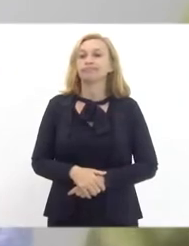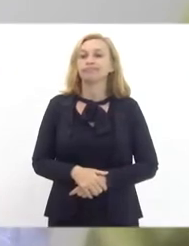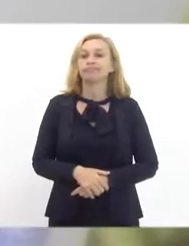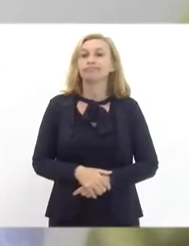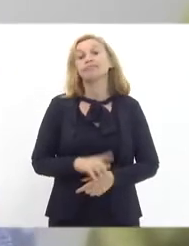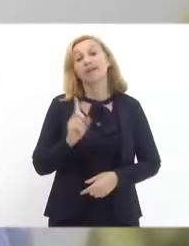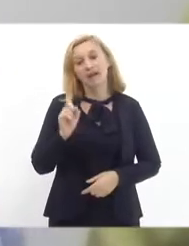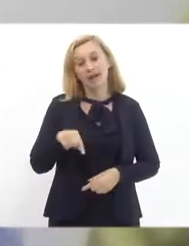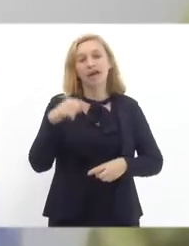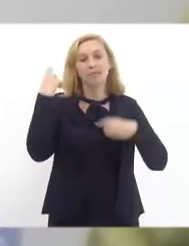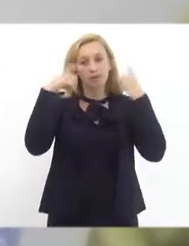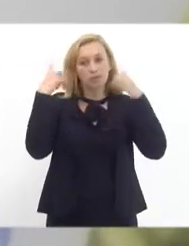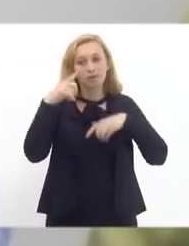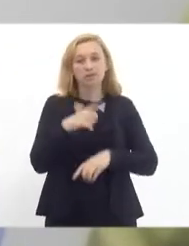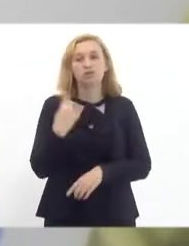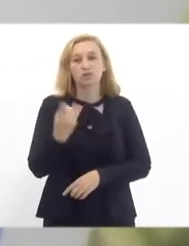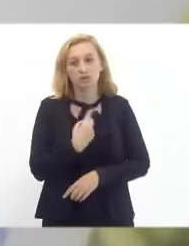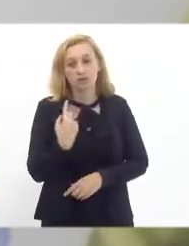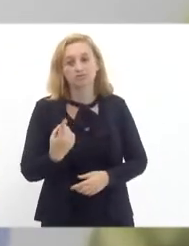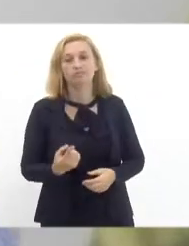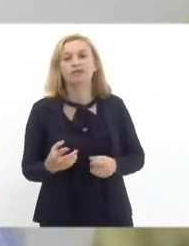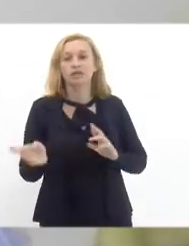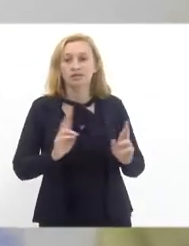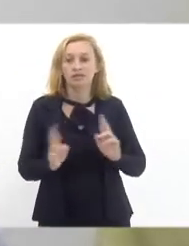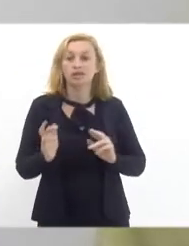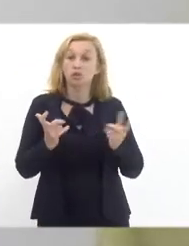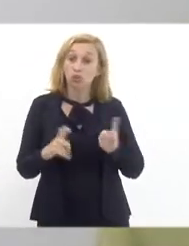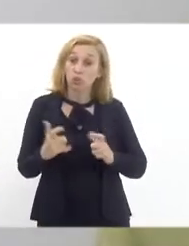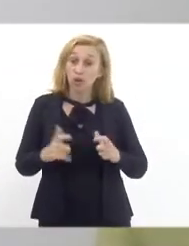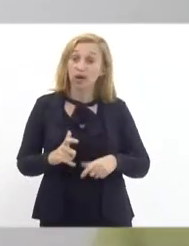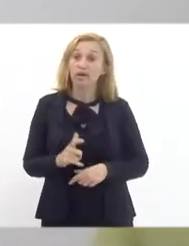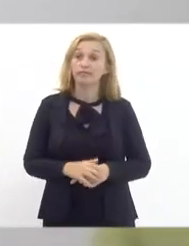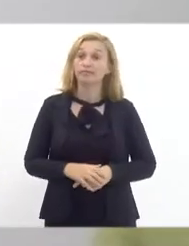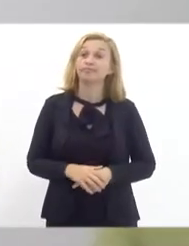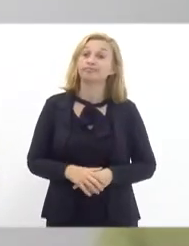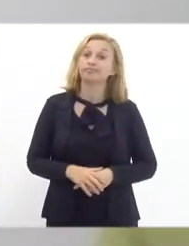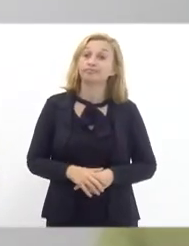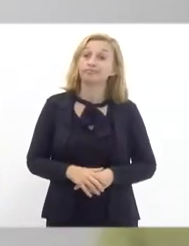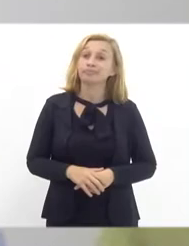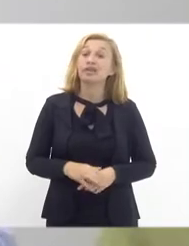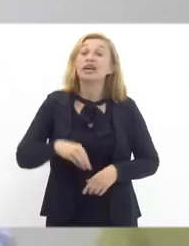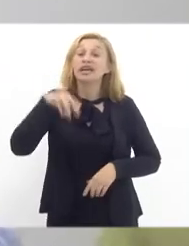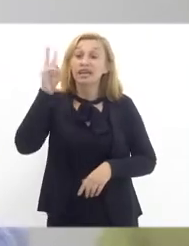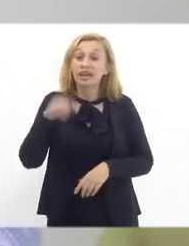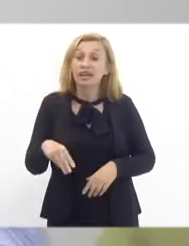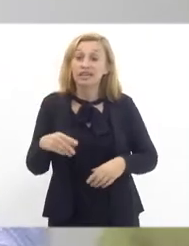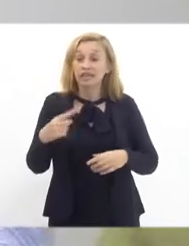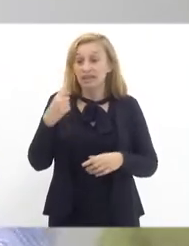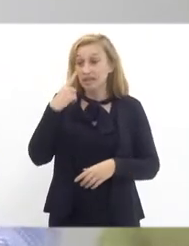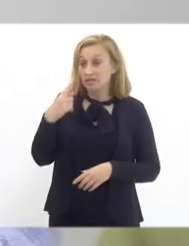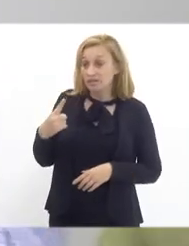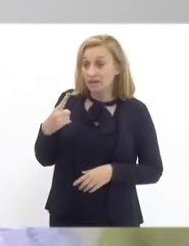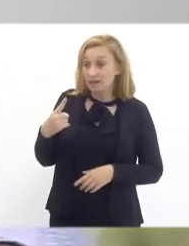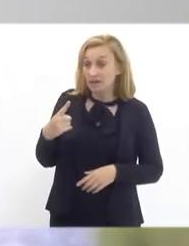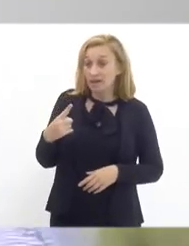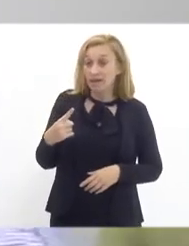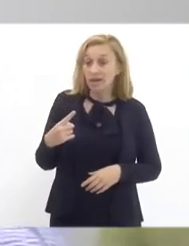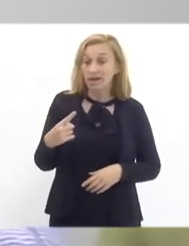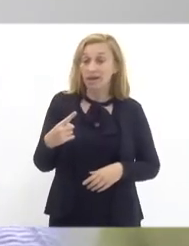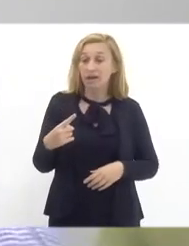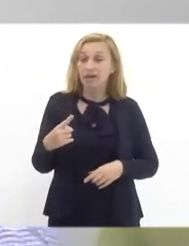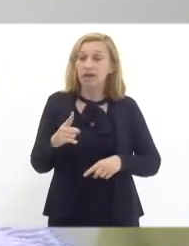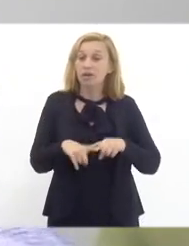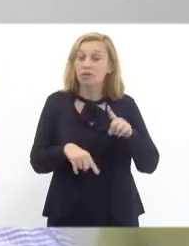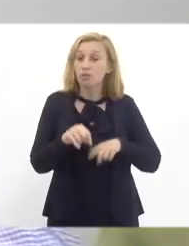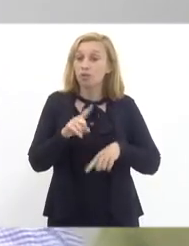Essa é a nossa preocupação em relação ao monumento. O que às vezes tem que ficar em destaque é o monumento e não a intervenção. A